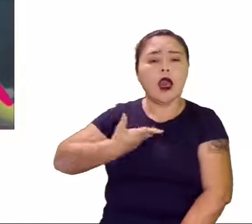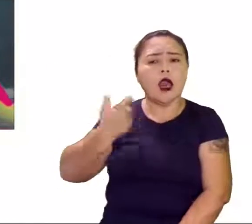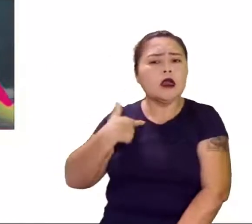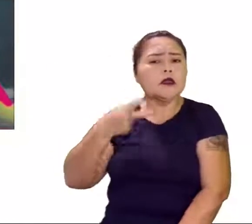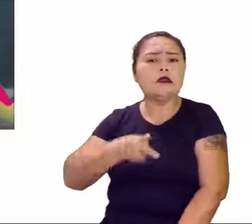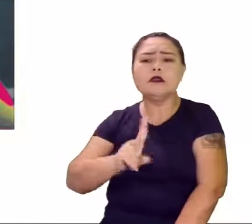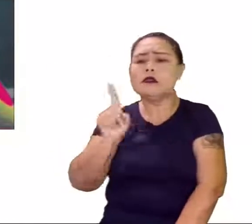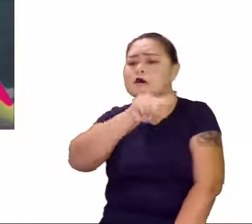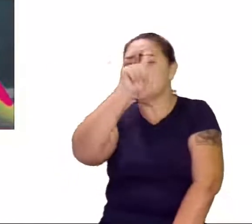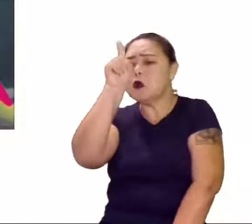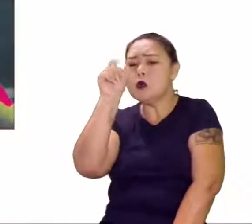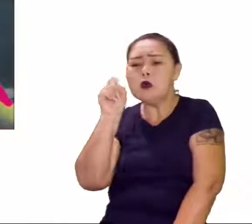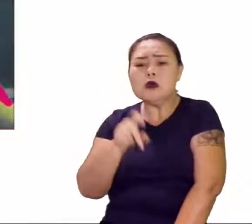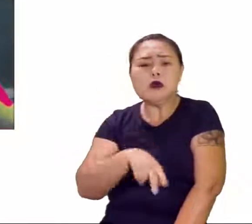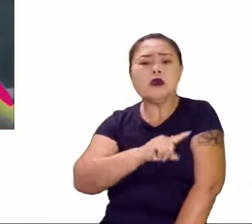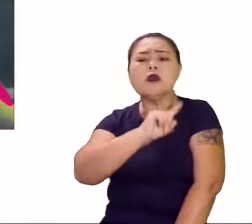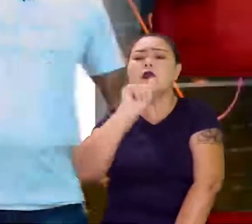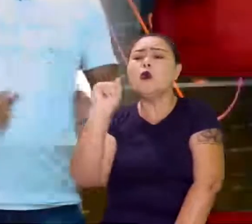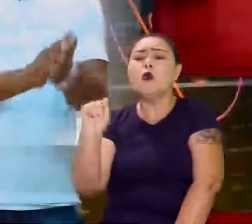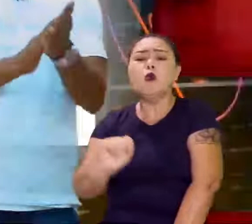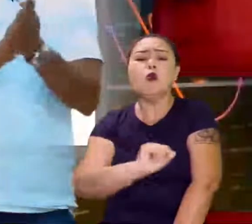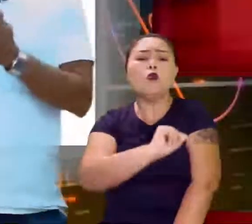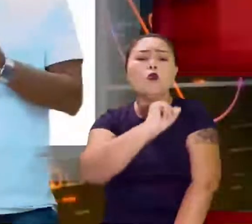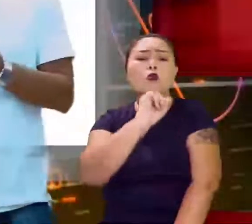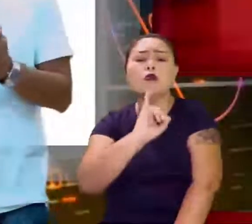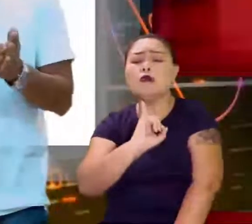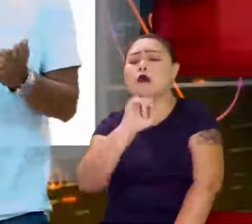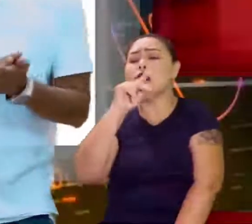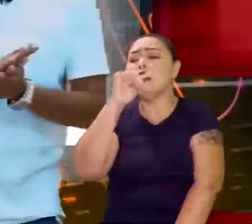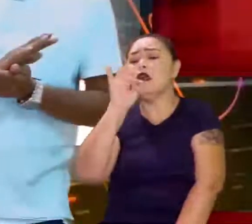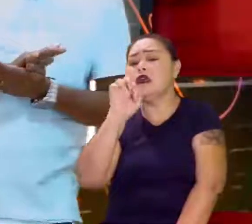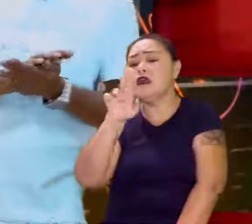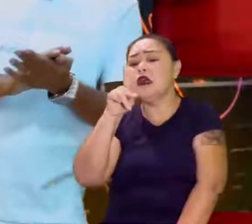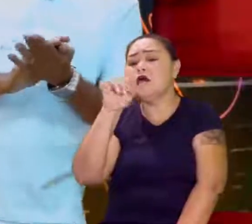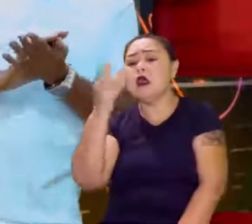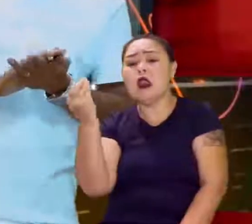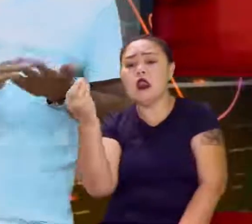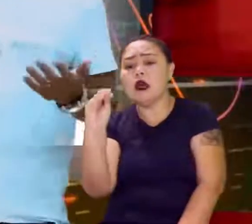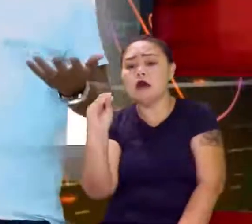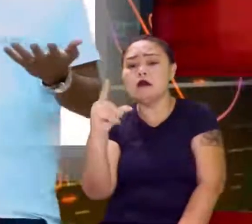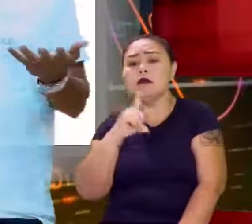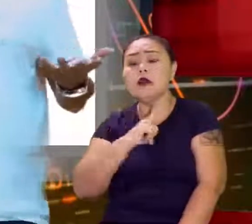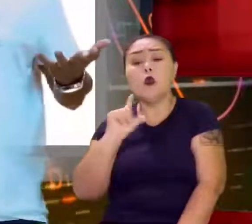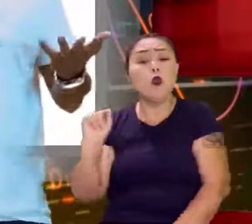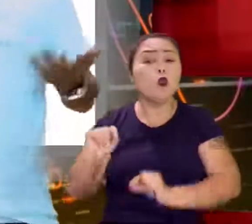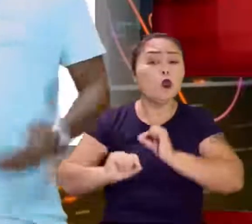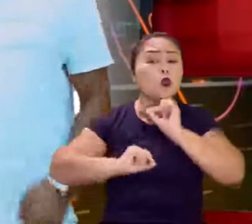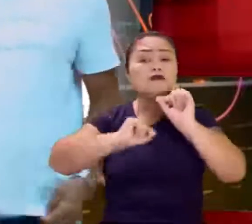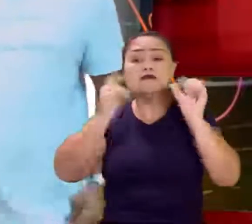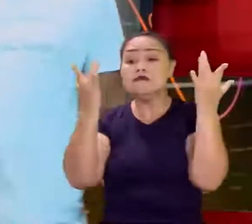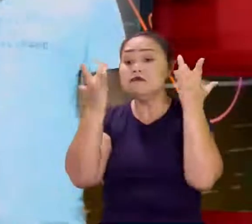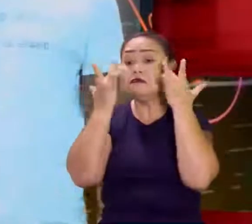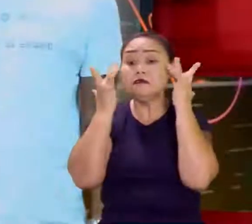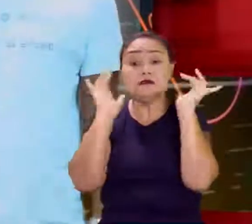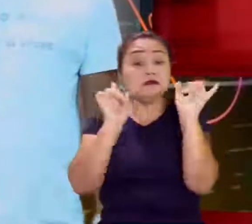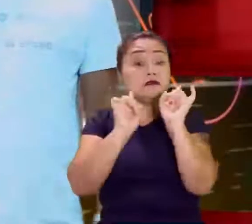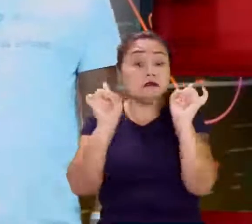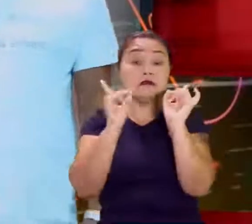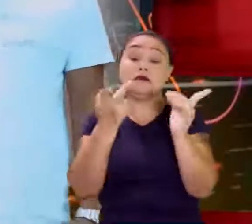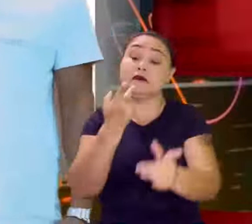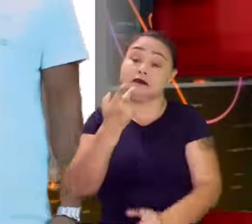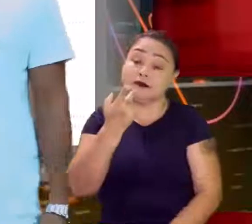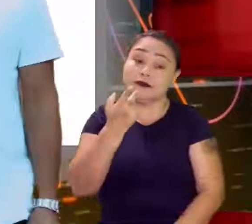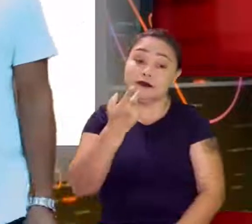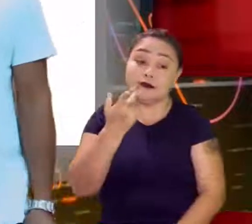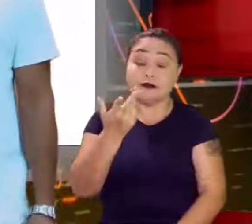dúvida, né? Aquele questionamento, né? O que seria esse interpolar, inserir, né? Então, não sei, eu não faço ideia. Eu vou falar